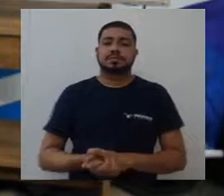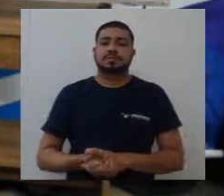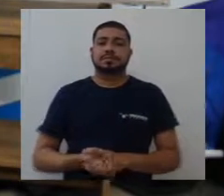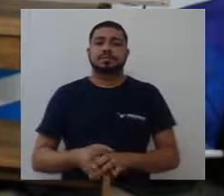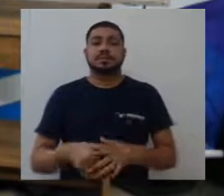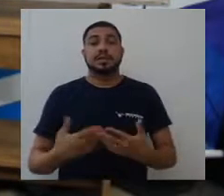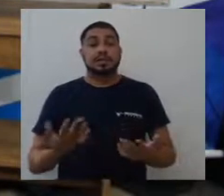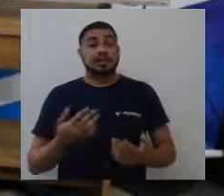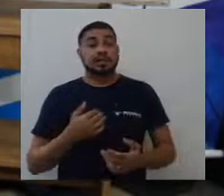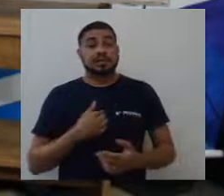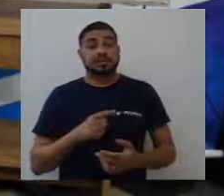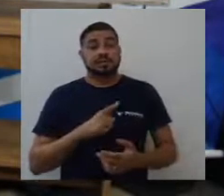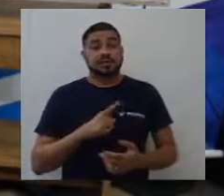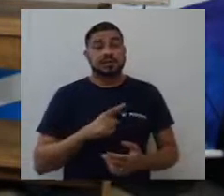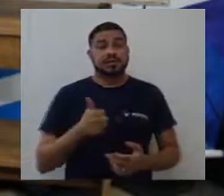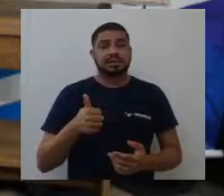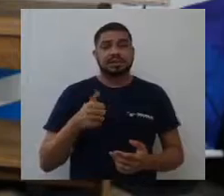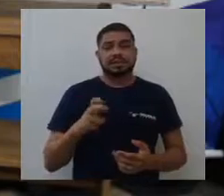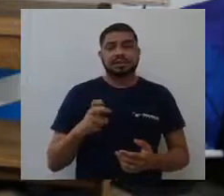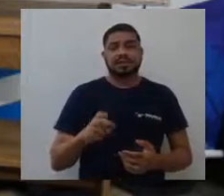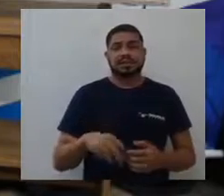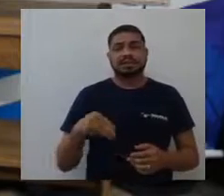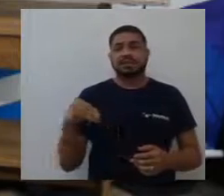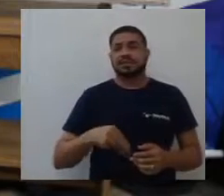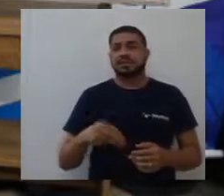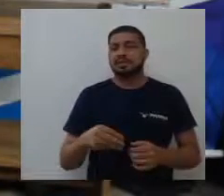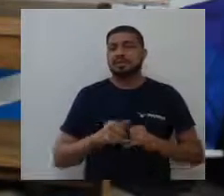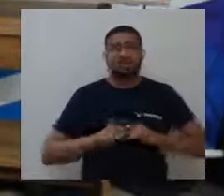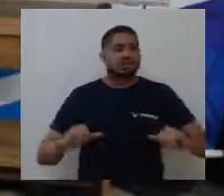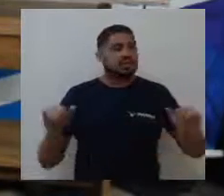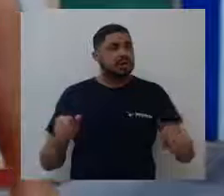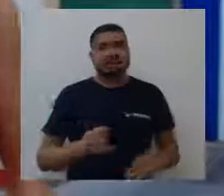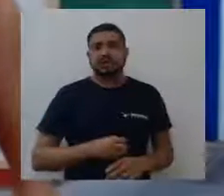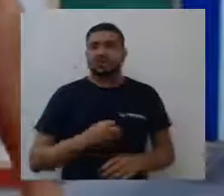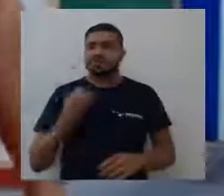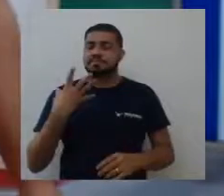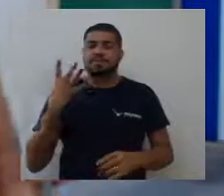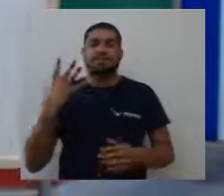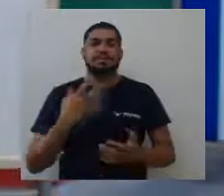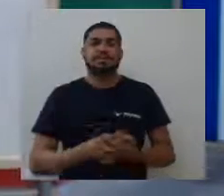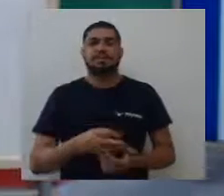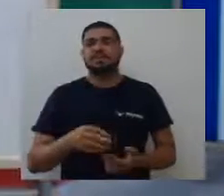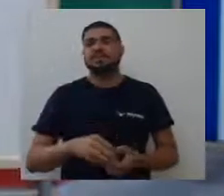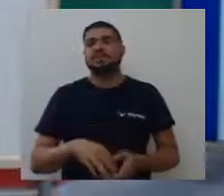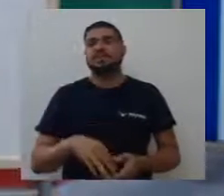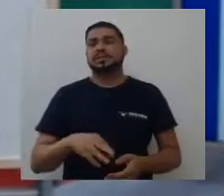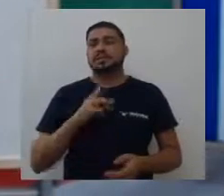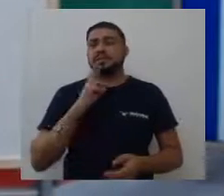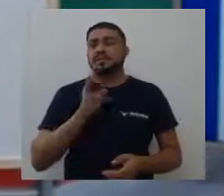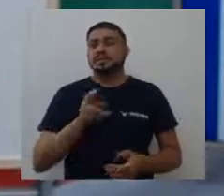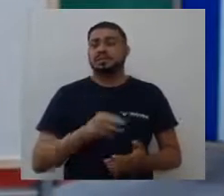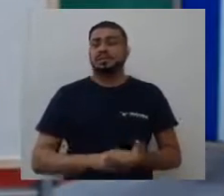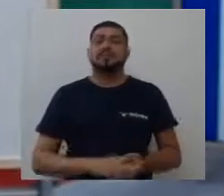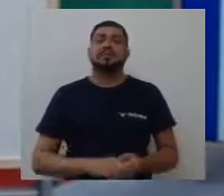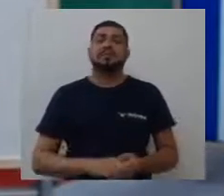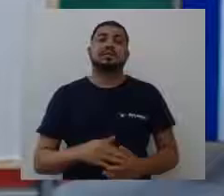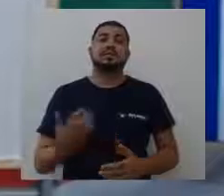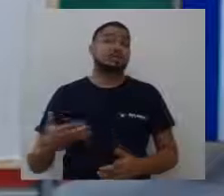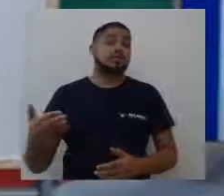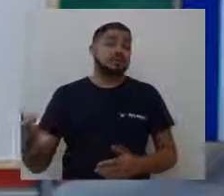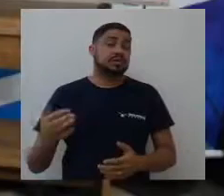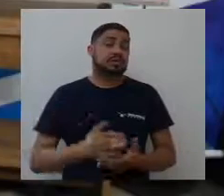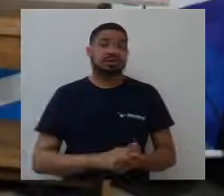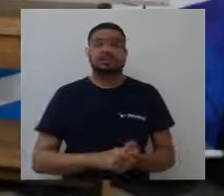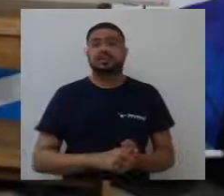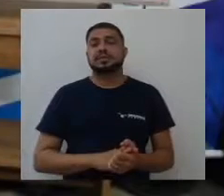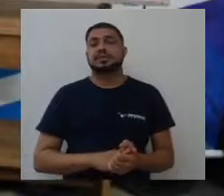que coisa boa, cara. Massa, chegou agora aqui uma informação muito bela para a gente. Vamos resolver a próxima questão. Próxima questão